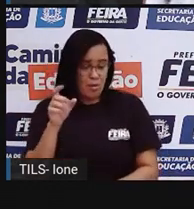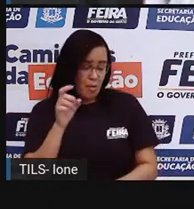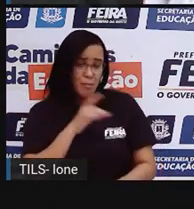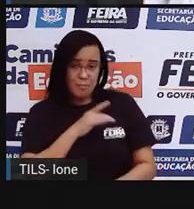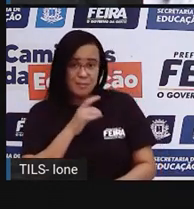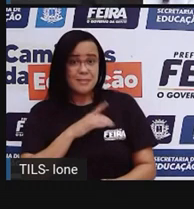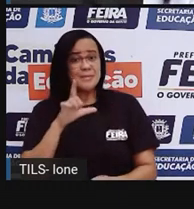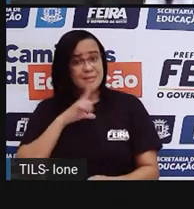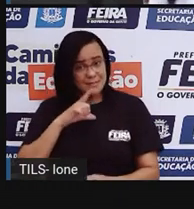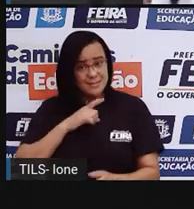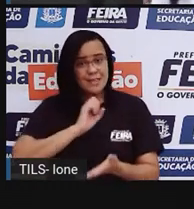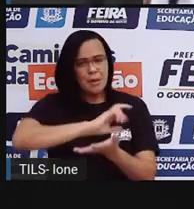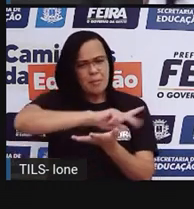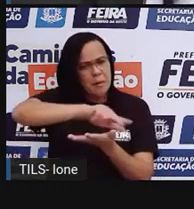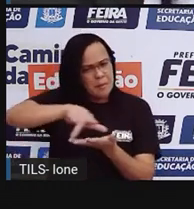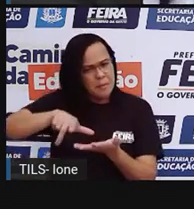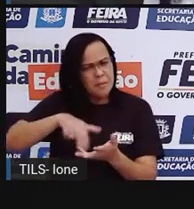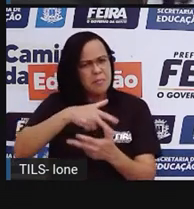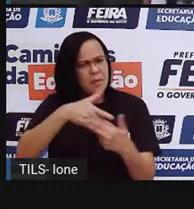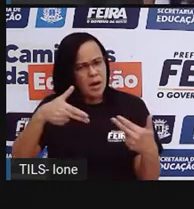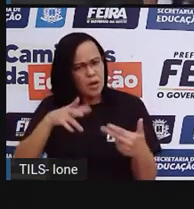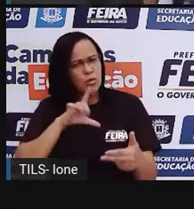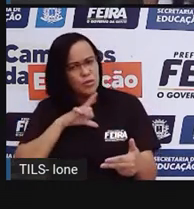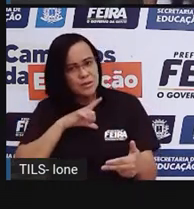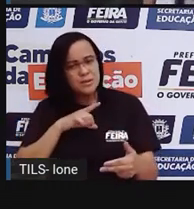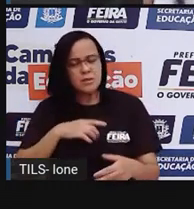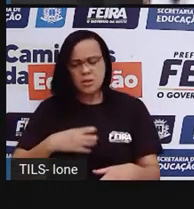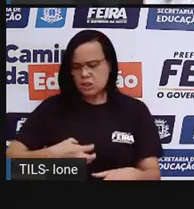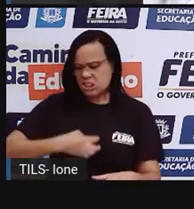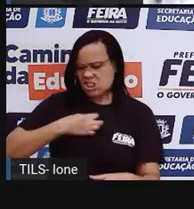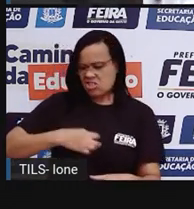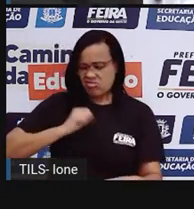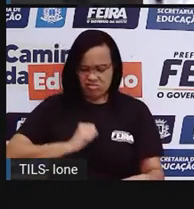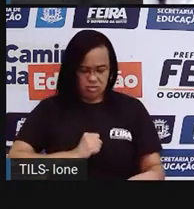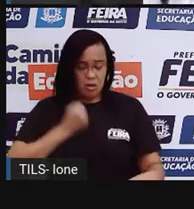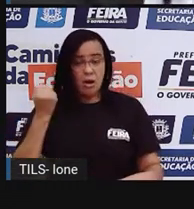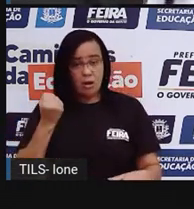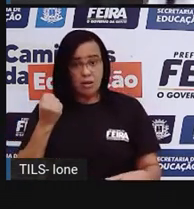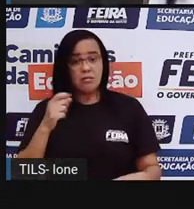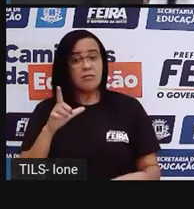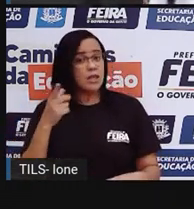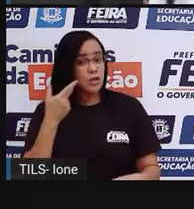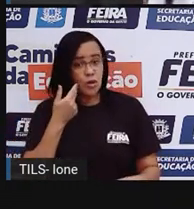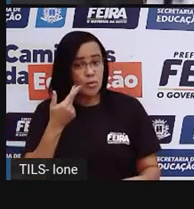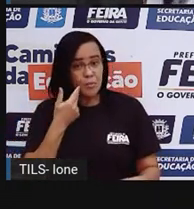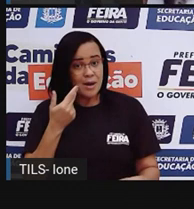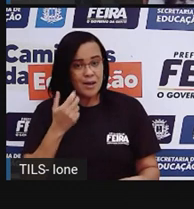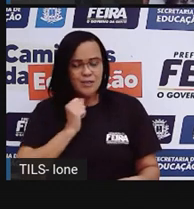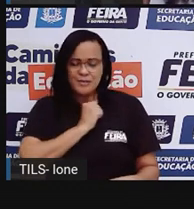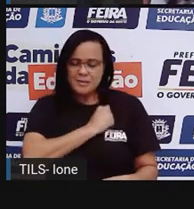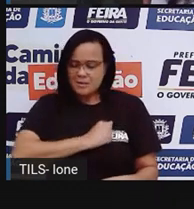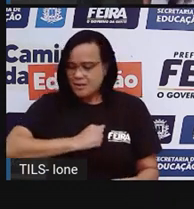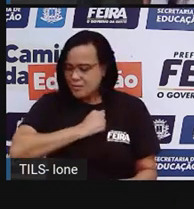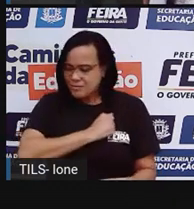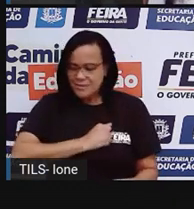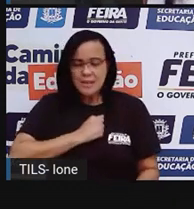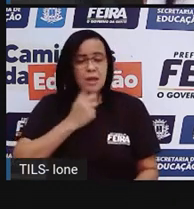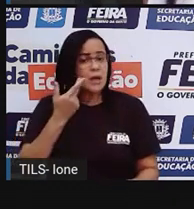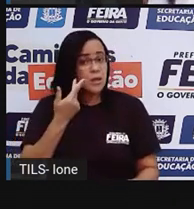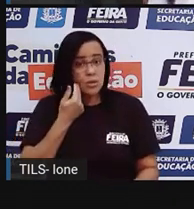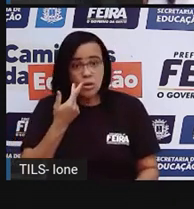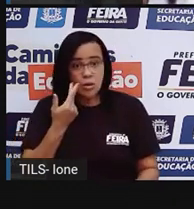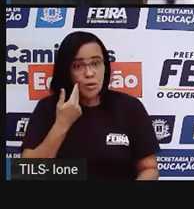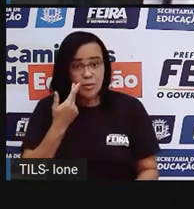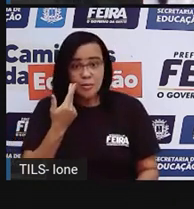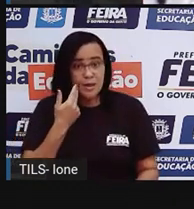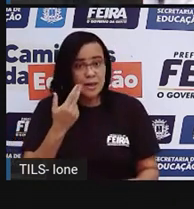né? É normal a gente sentir raiva. É normal a gente sentir saudade, né?